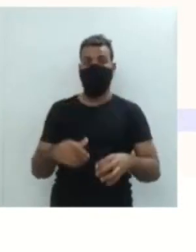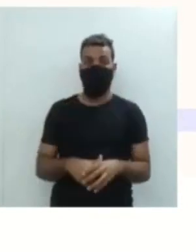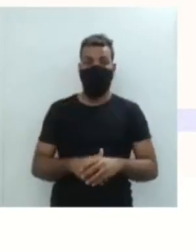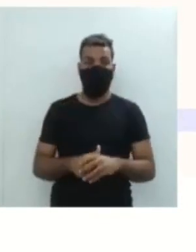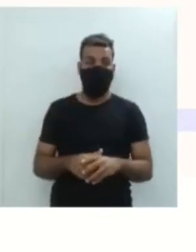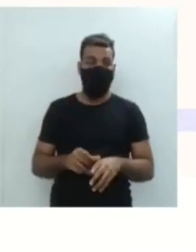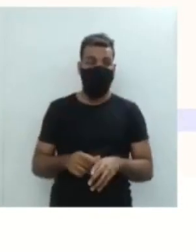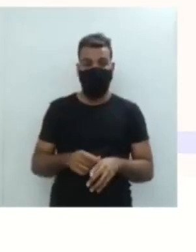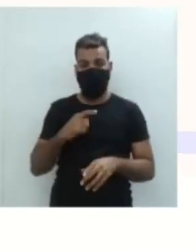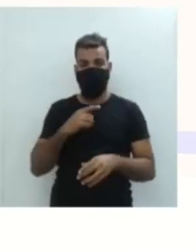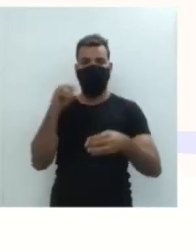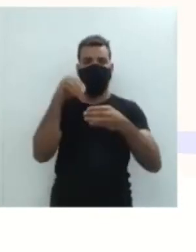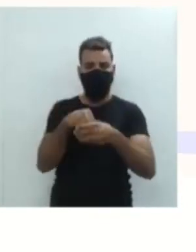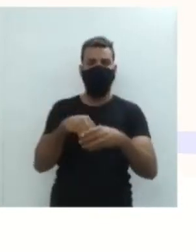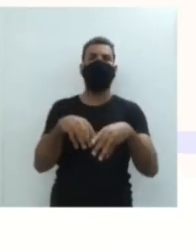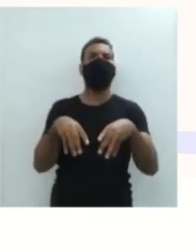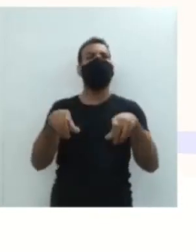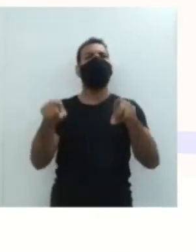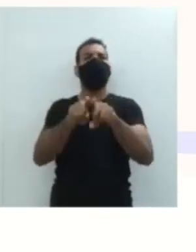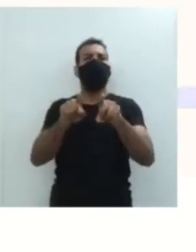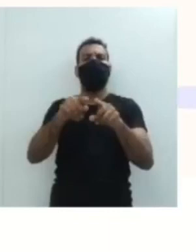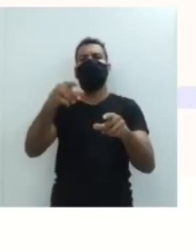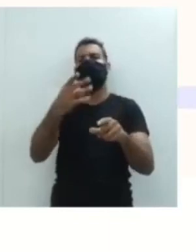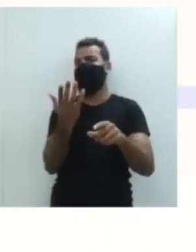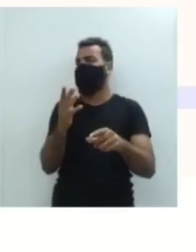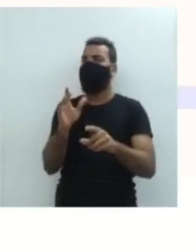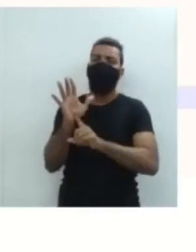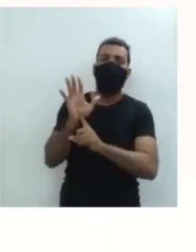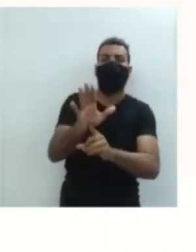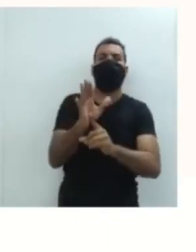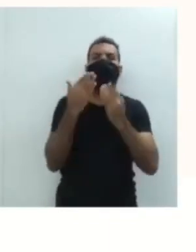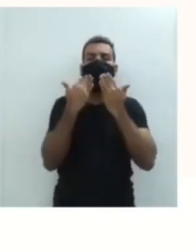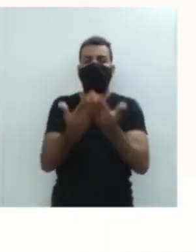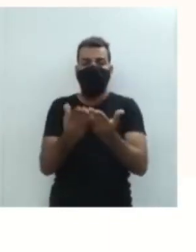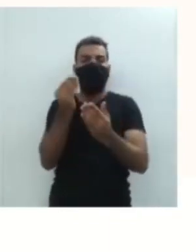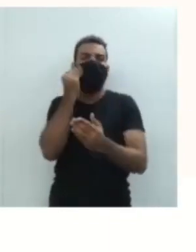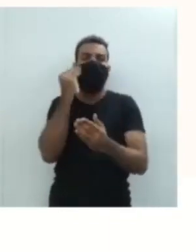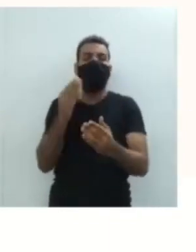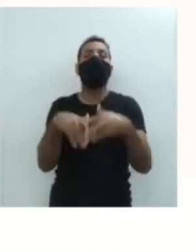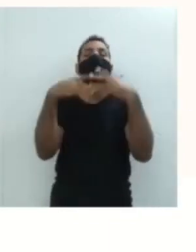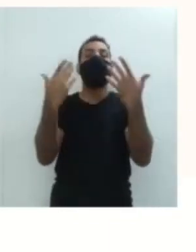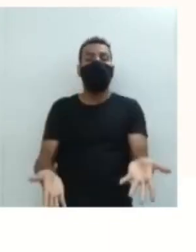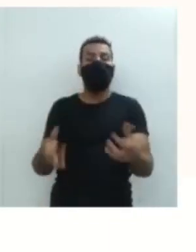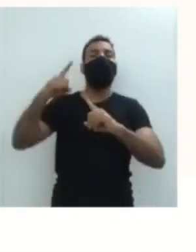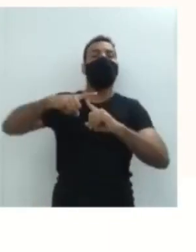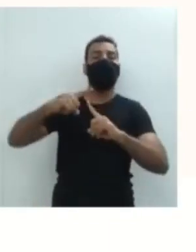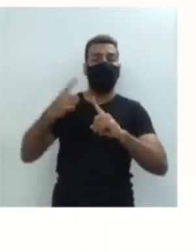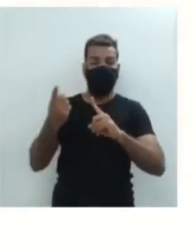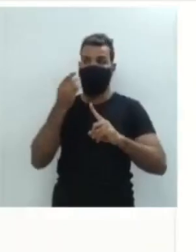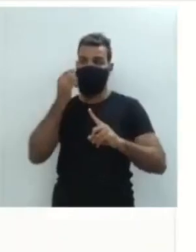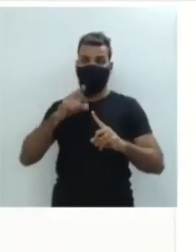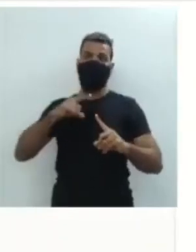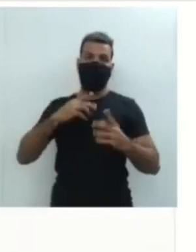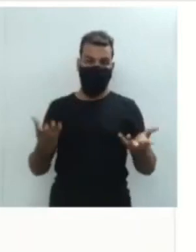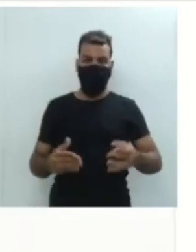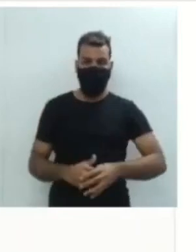do objeto cortesia e a chamada do método exibir cortesia para verificarmos qual será a cortesia que nós vamos